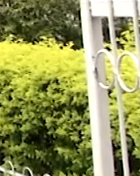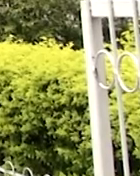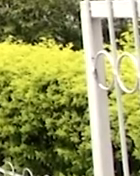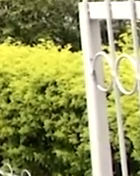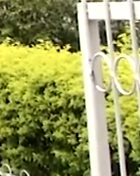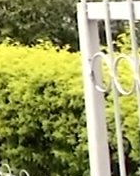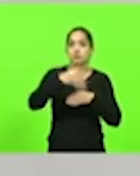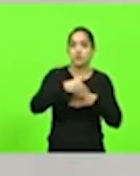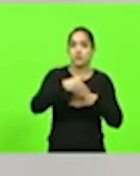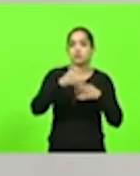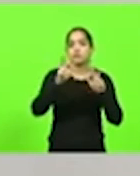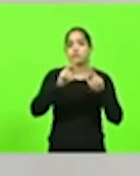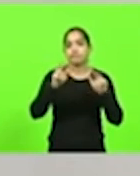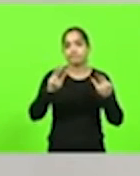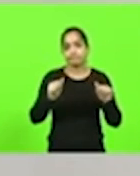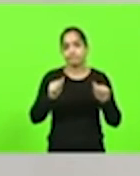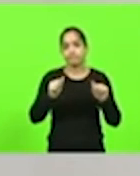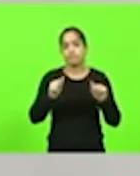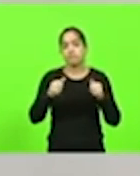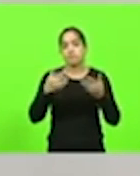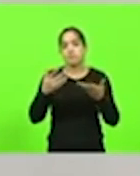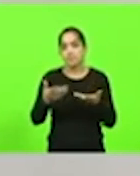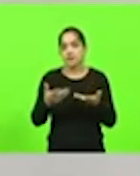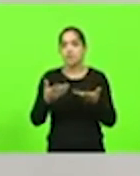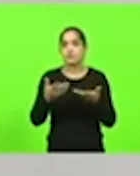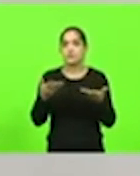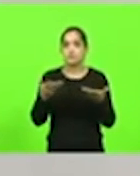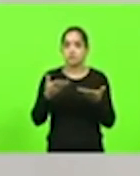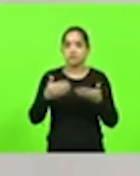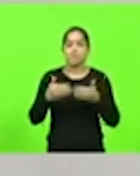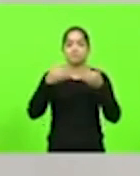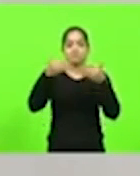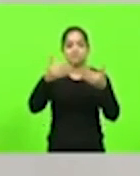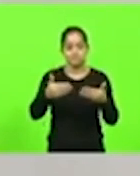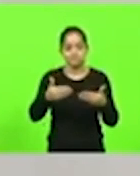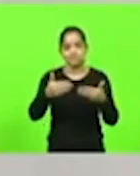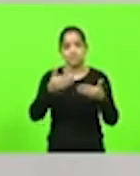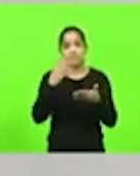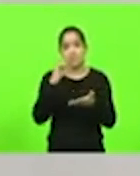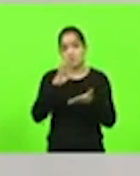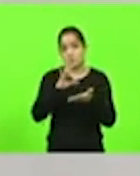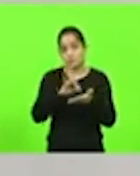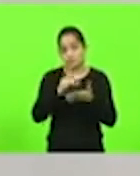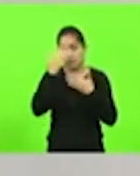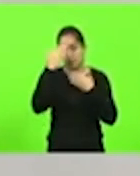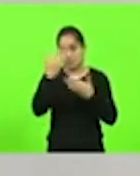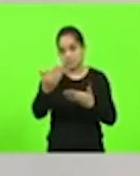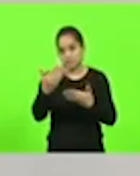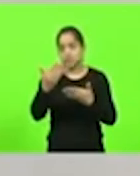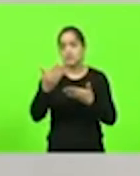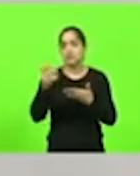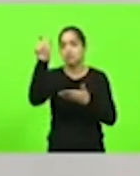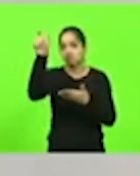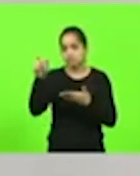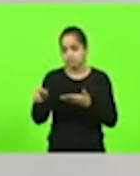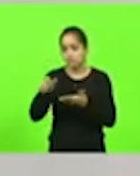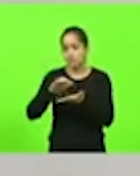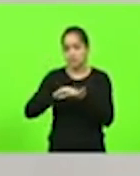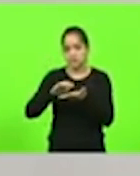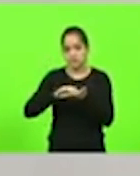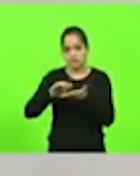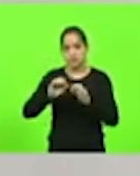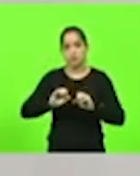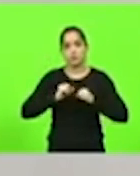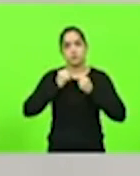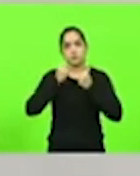este atendimento. Um passo a mais foi dado, nós queremos aqui reconhecer e agradecer ao secretário André Mota Ribeiro pelo esforço